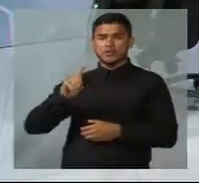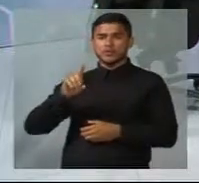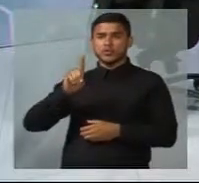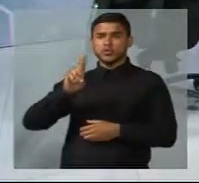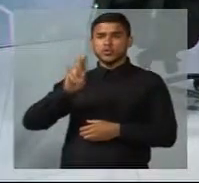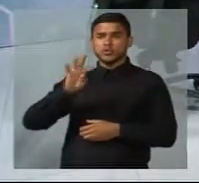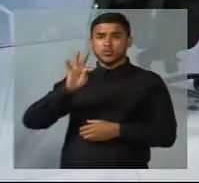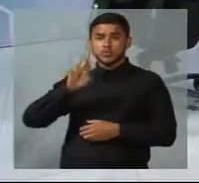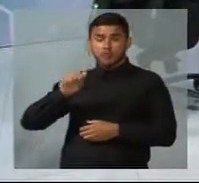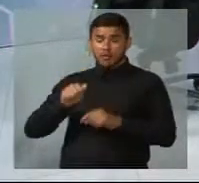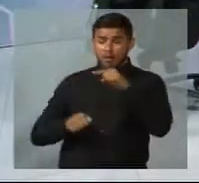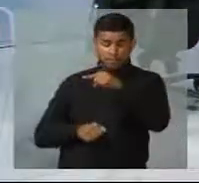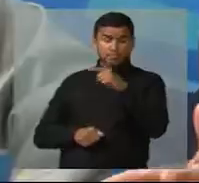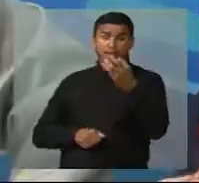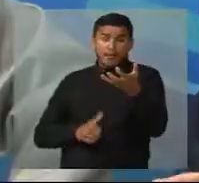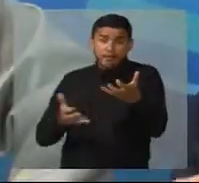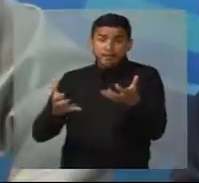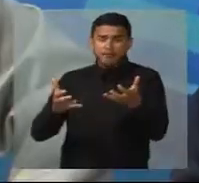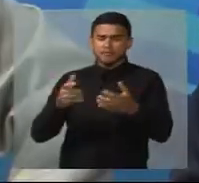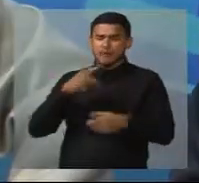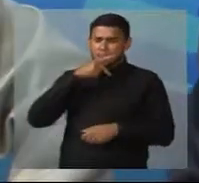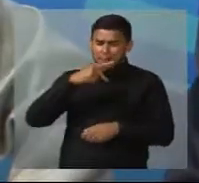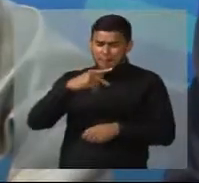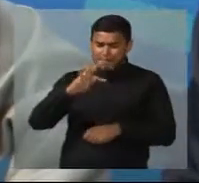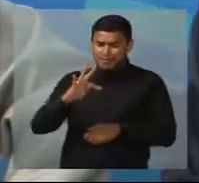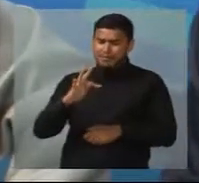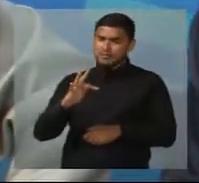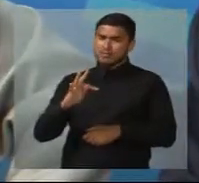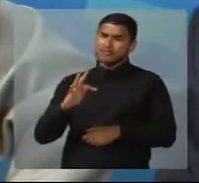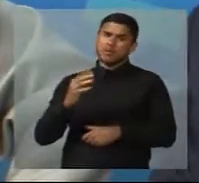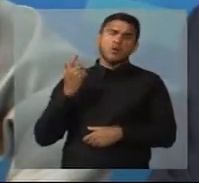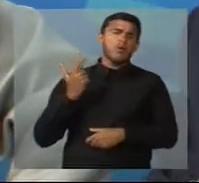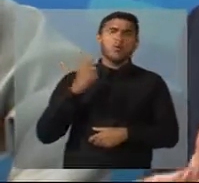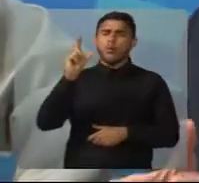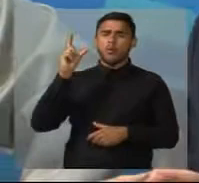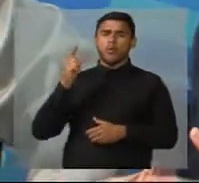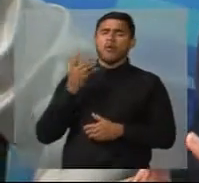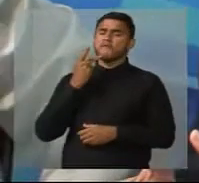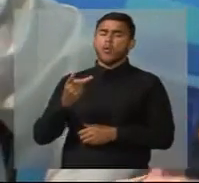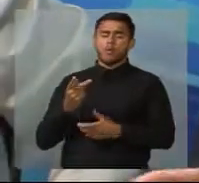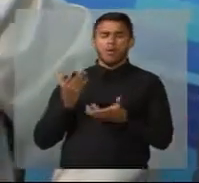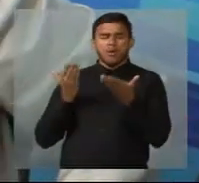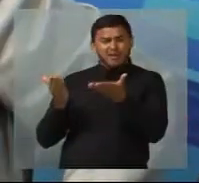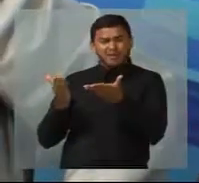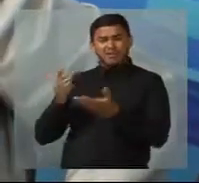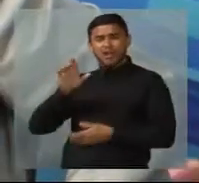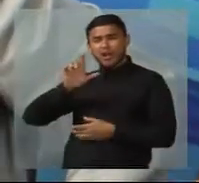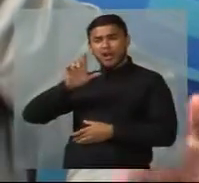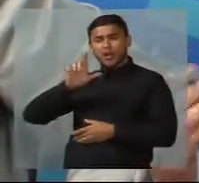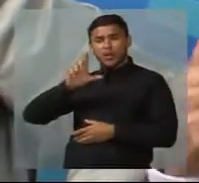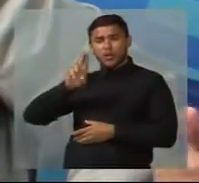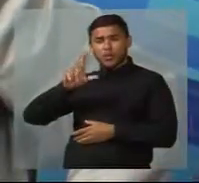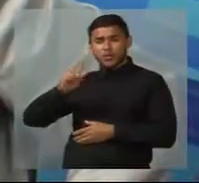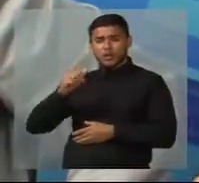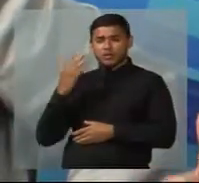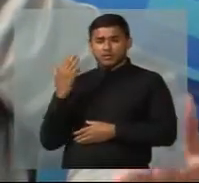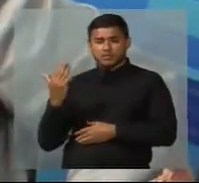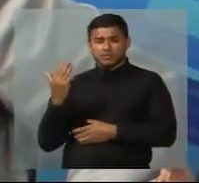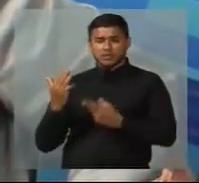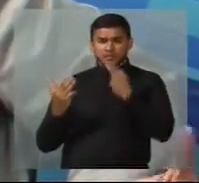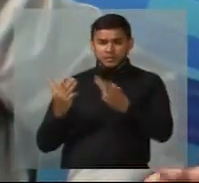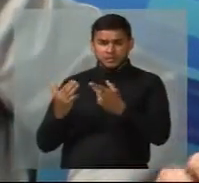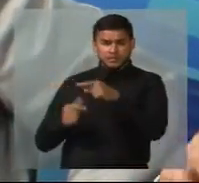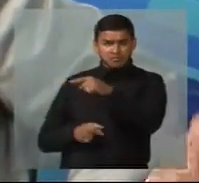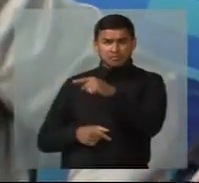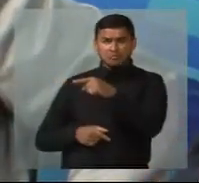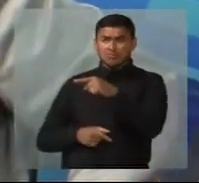deve tentar reconstruir a própria imagem e se reposicionar, fazendo uma meia-culpa dos seus